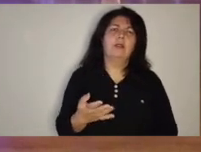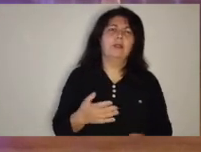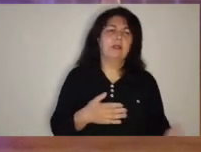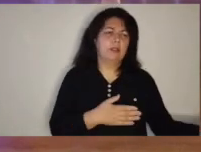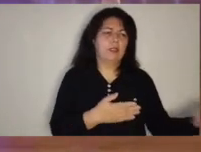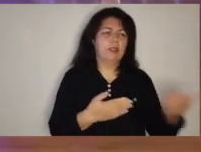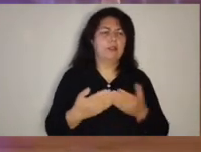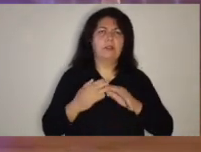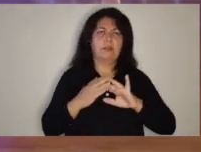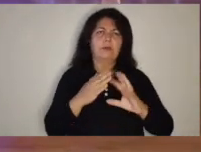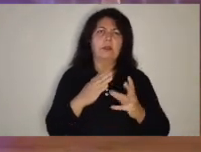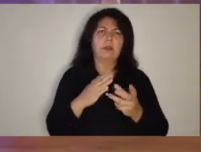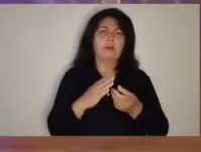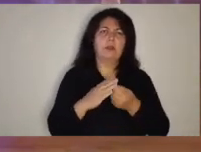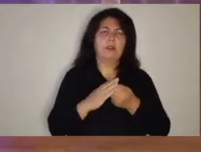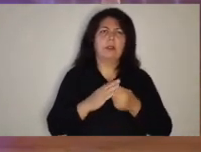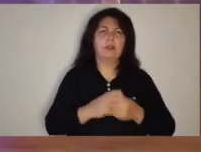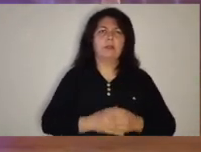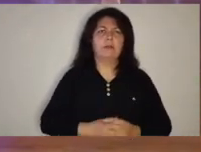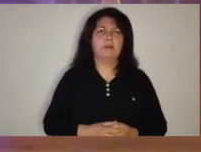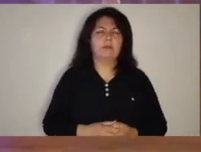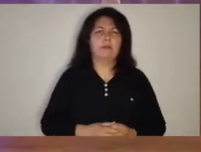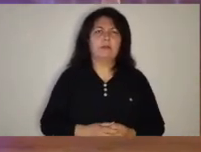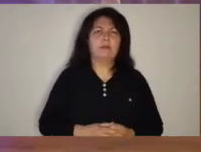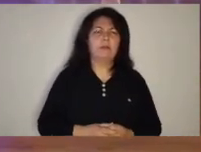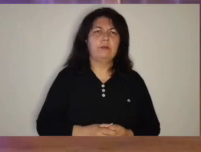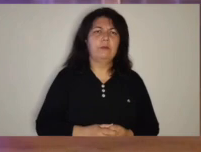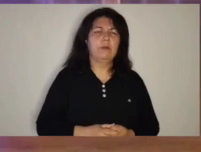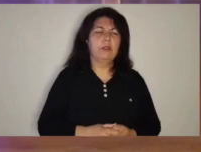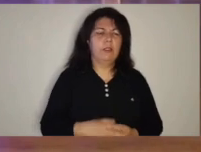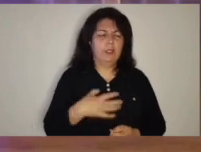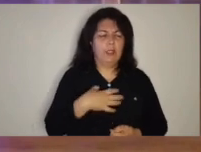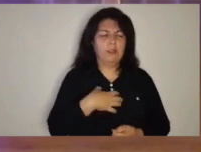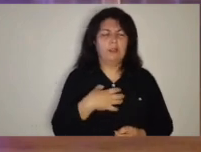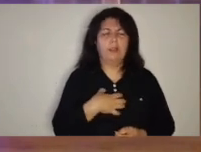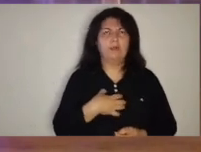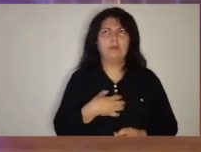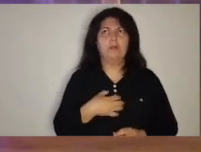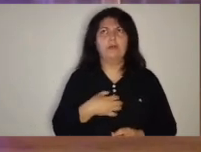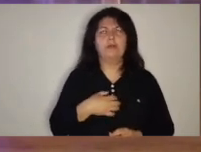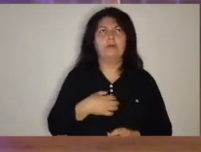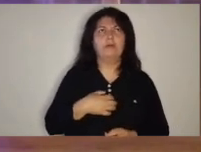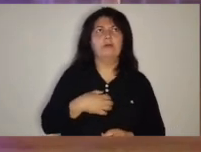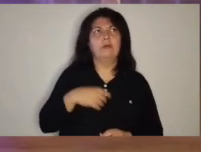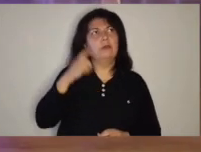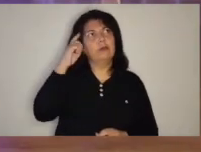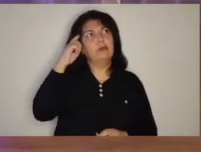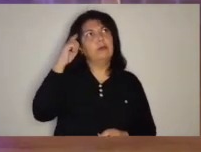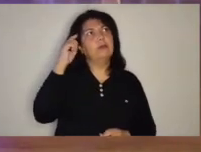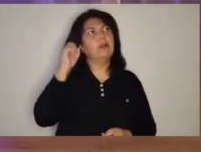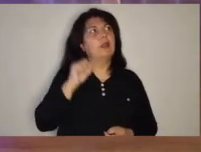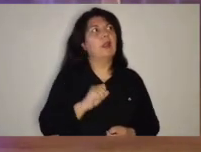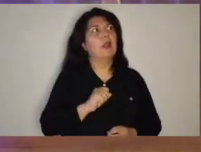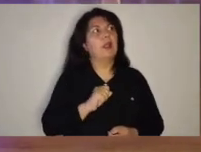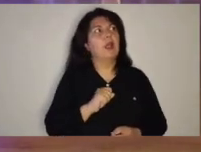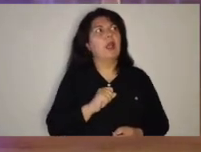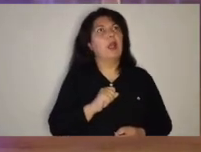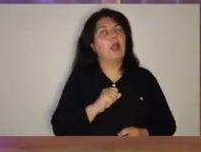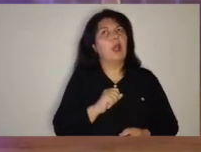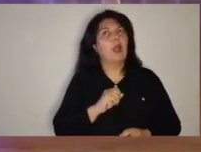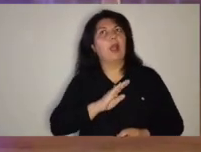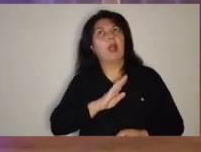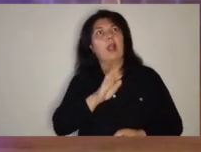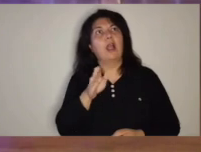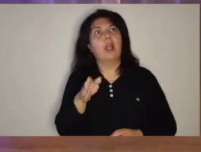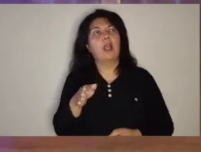Porque assim, irmãos, quantas vezes a gente vem na casa do Senhor e a gente vem num coração o quê?